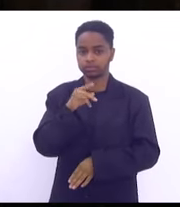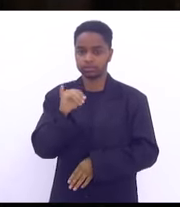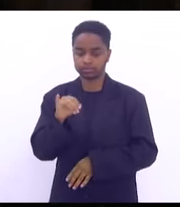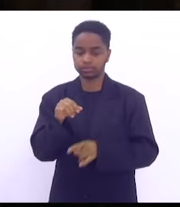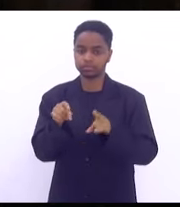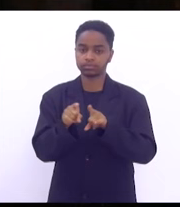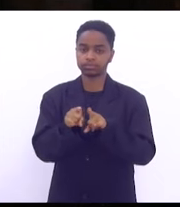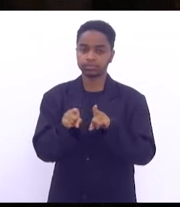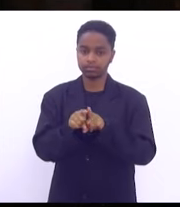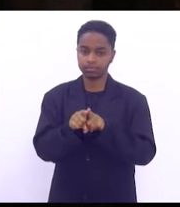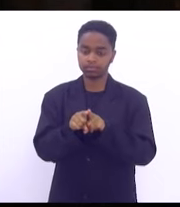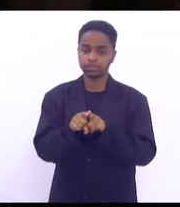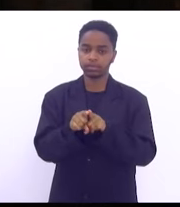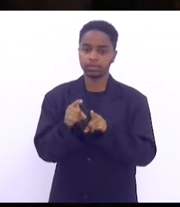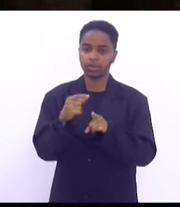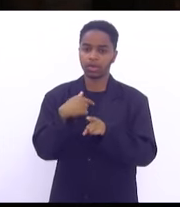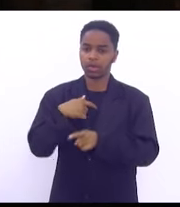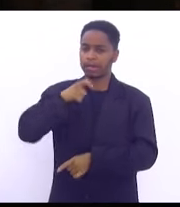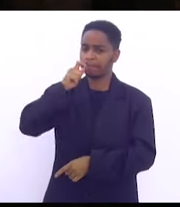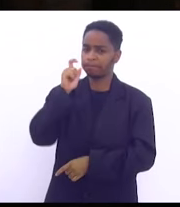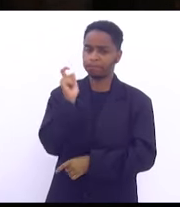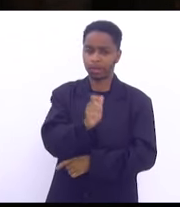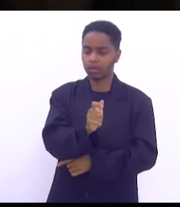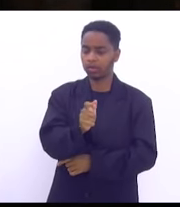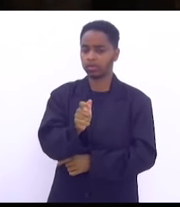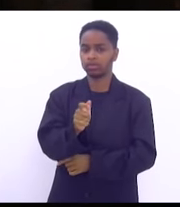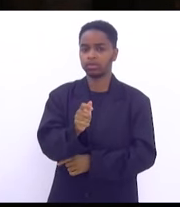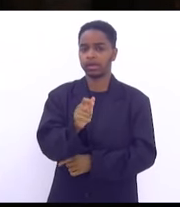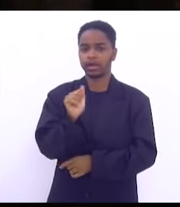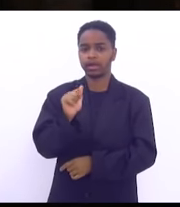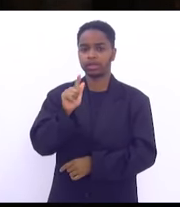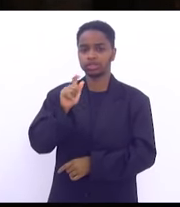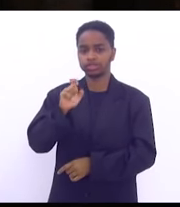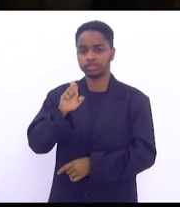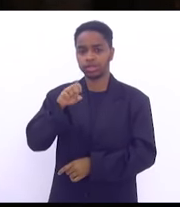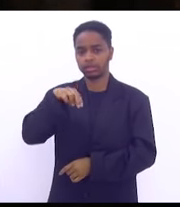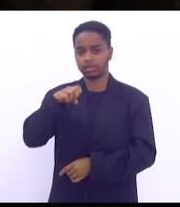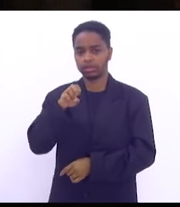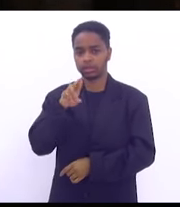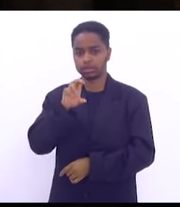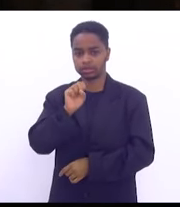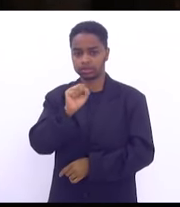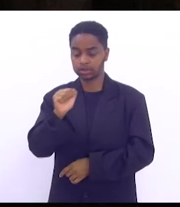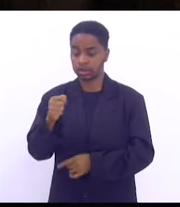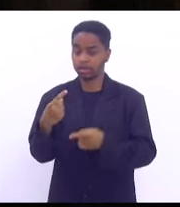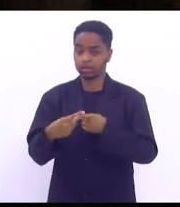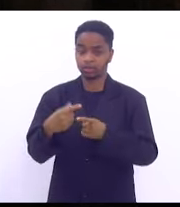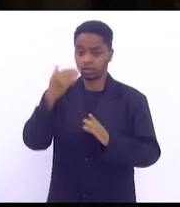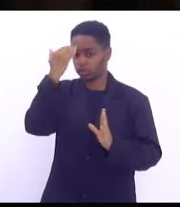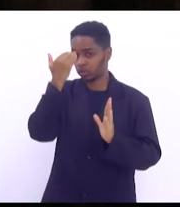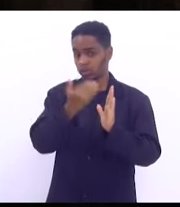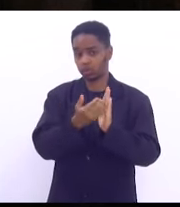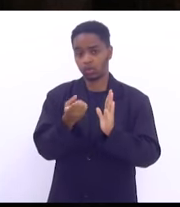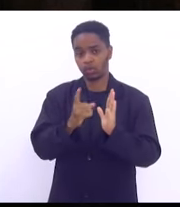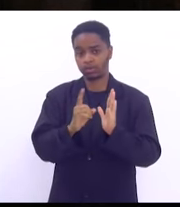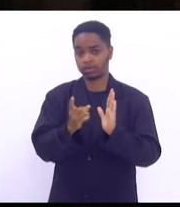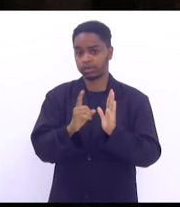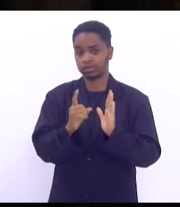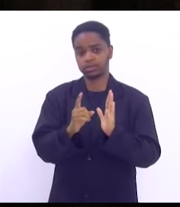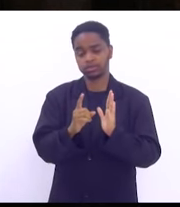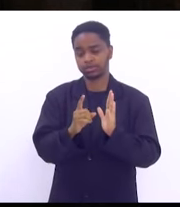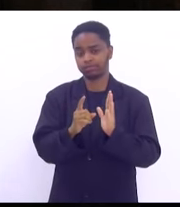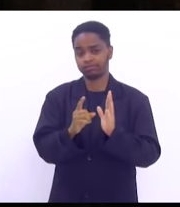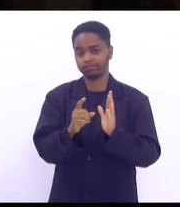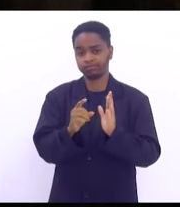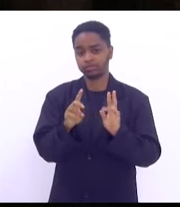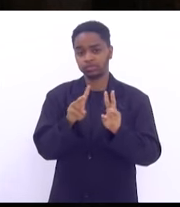ali teci duras críticas a Genersa, porque não fez o seu dever de casa no que se refere à